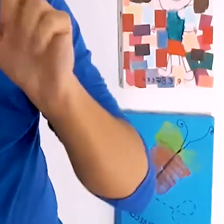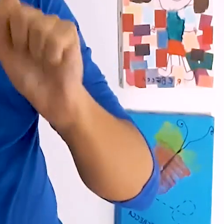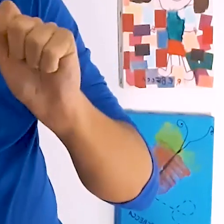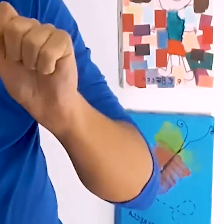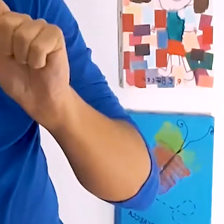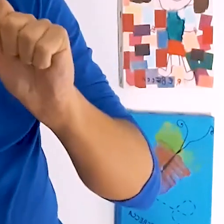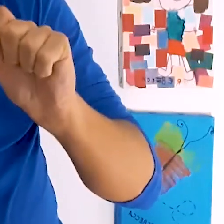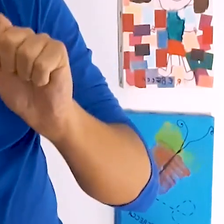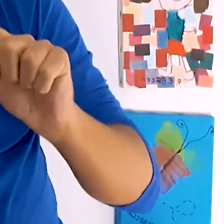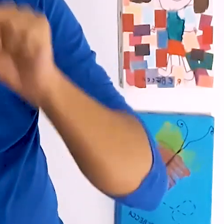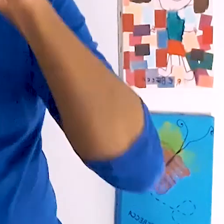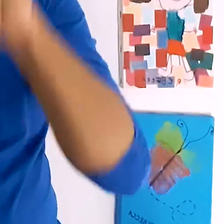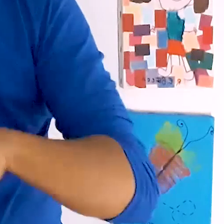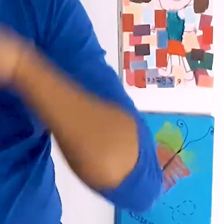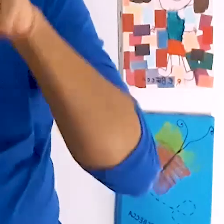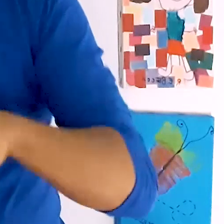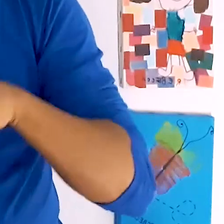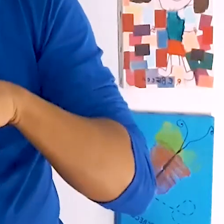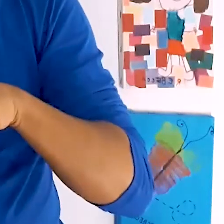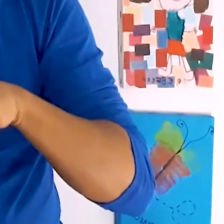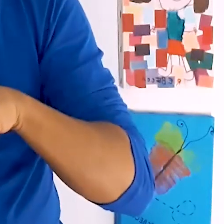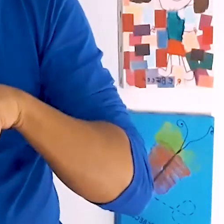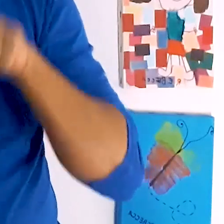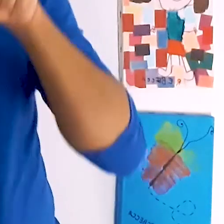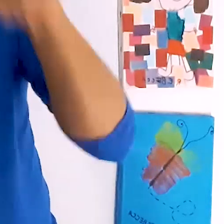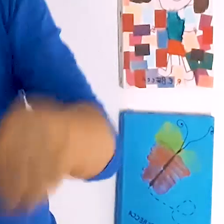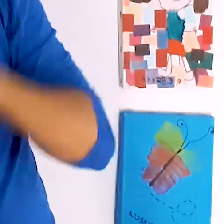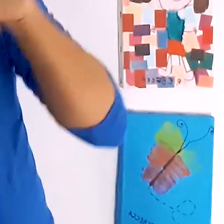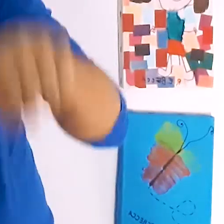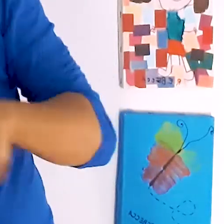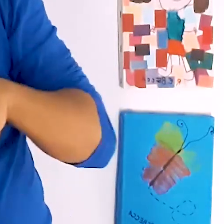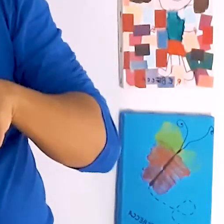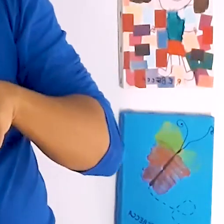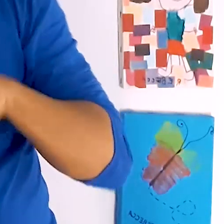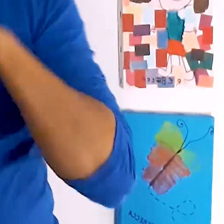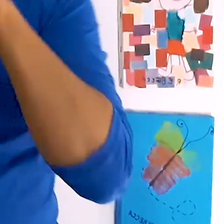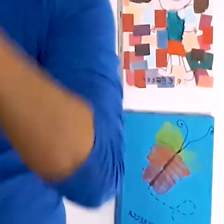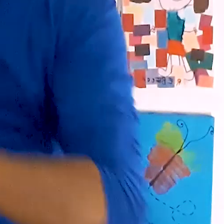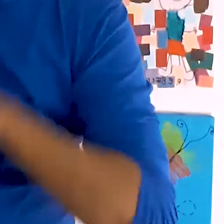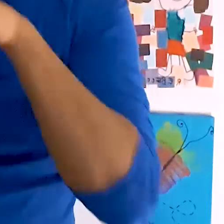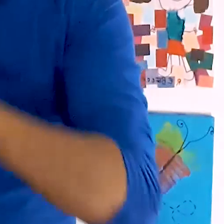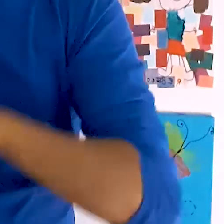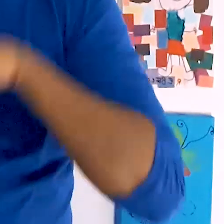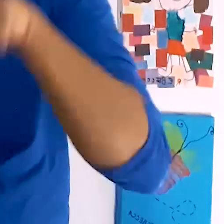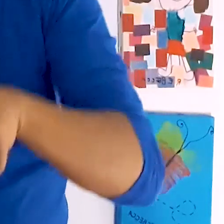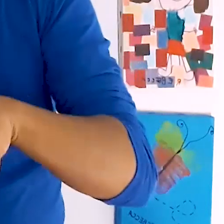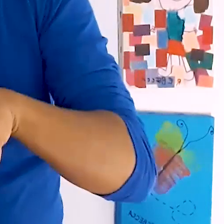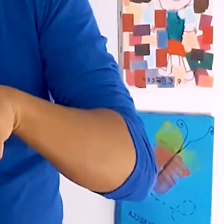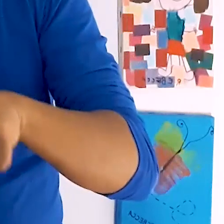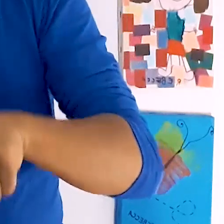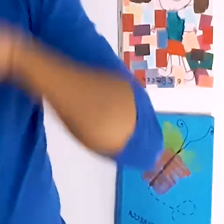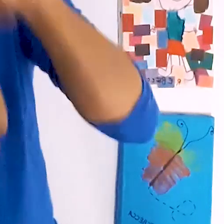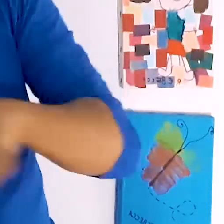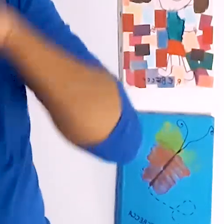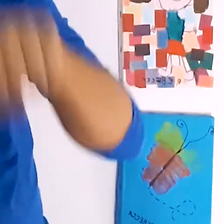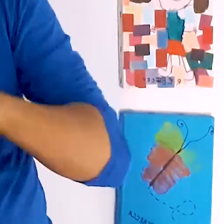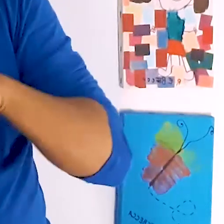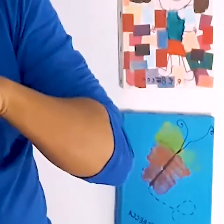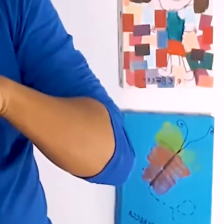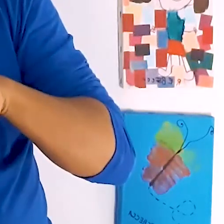bicicleta. Sinal, bicicleta. Bicicleta. Bicicleta.